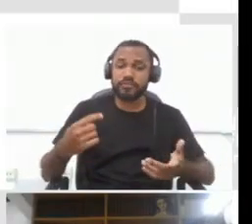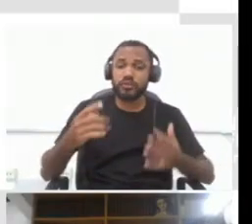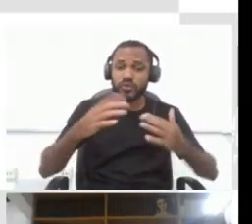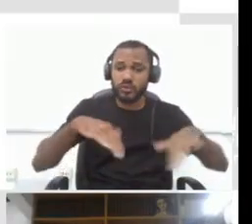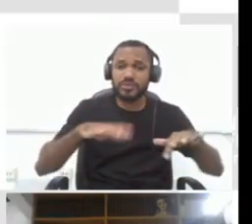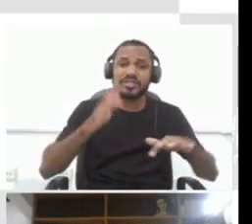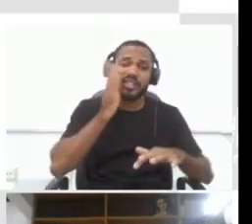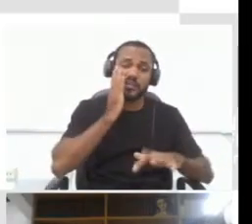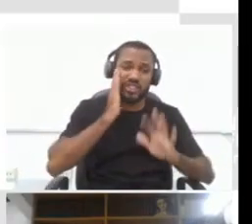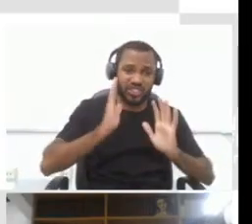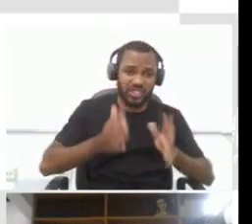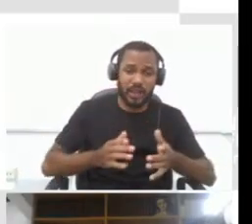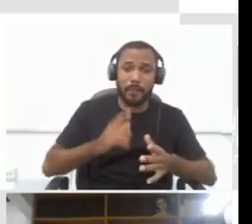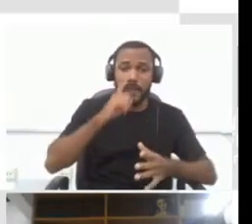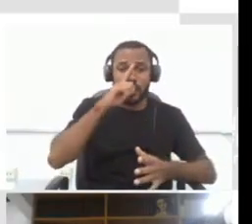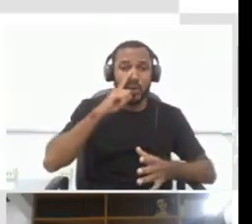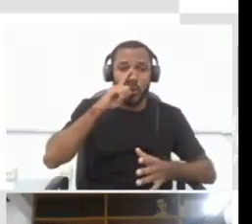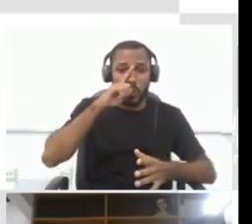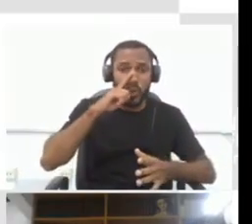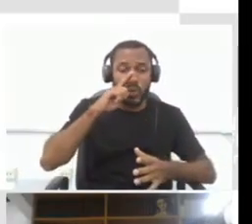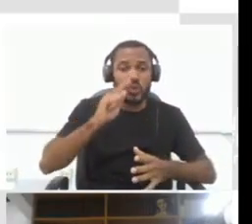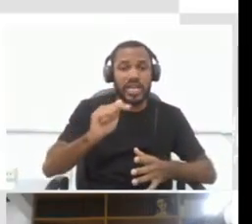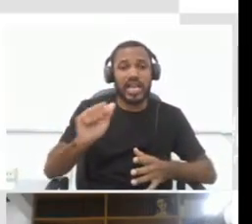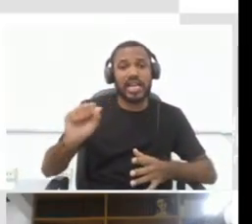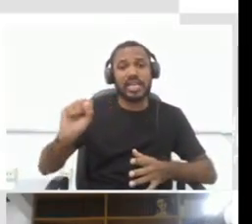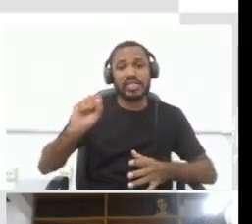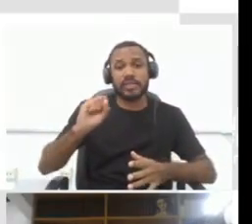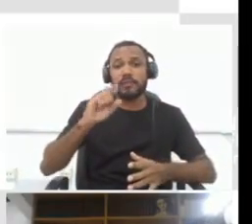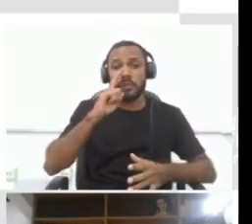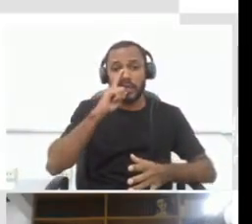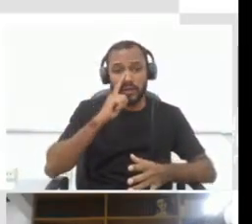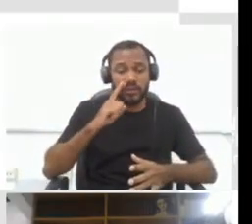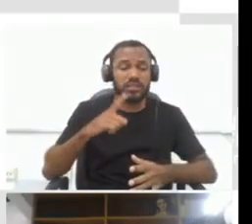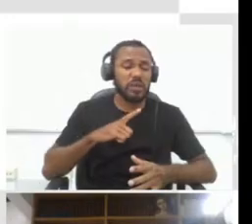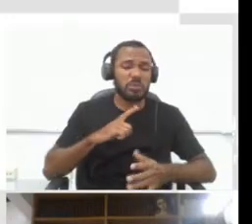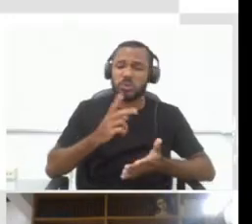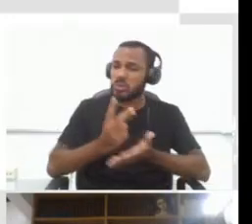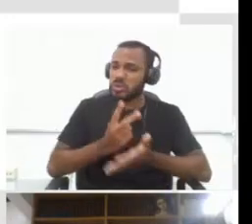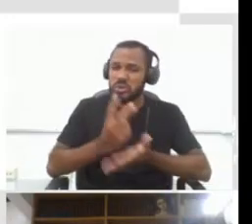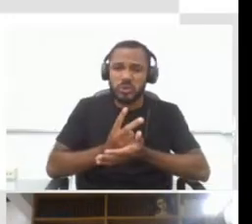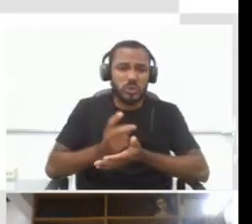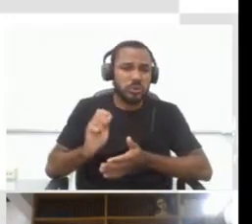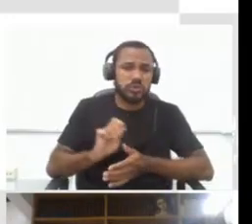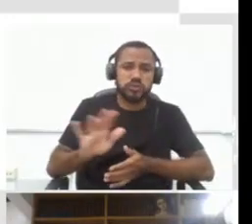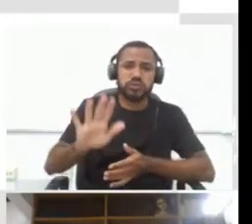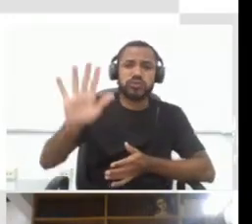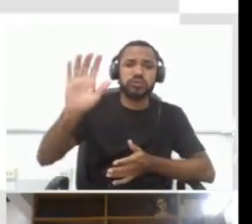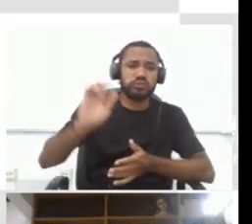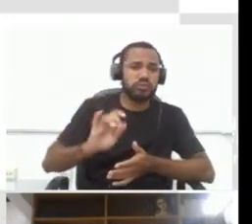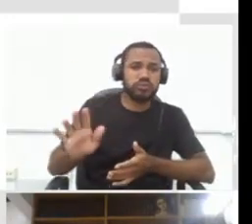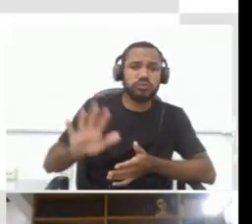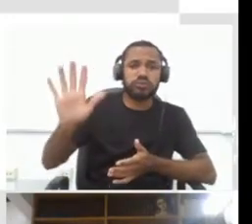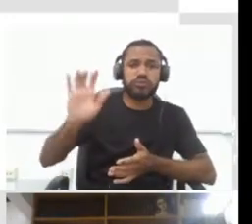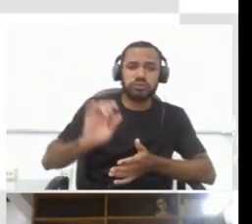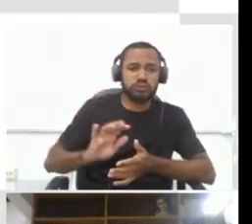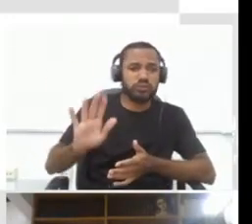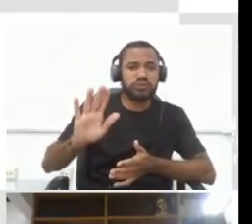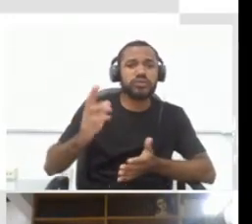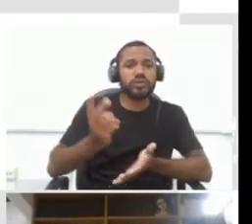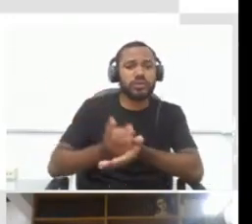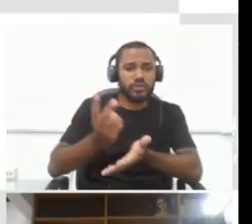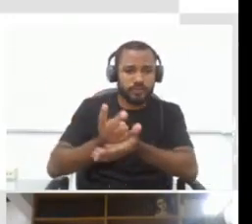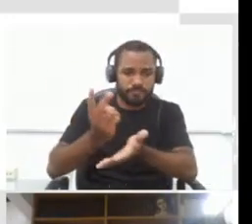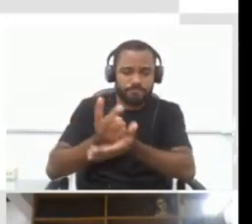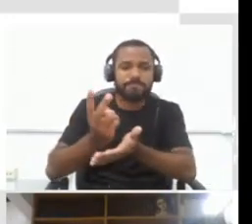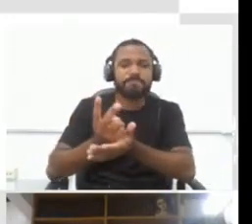gases de efeito estufa, ainda assim, nós emitimos 1 trilhão, mais ou menos 90 trilhões, né?